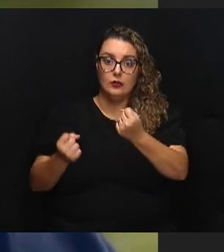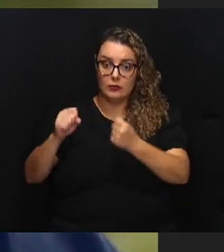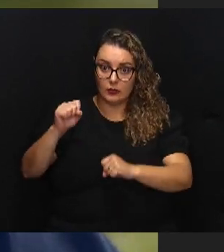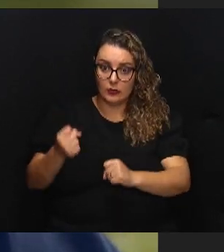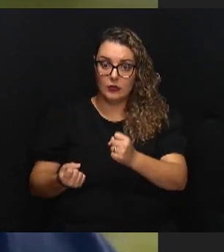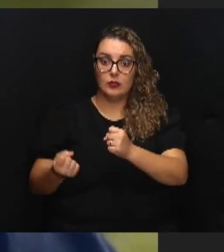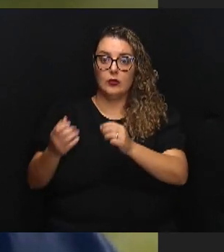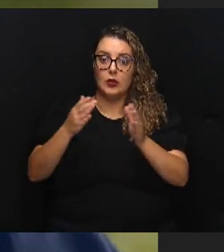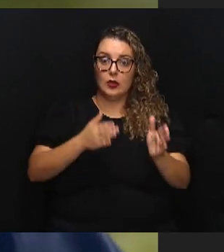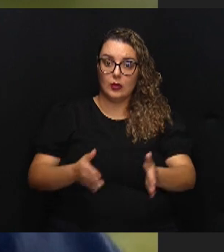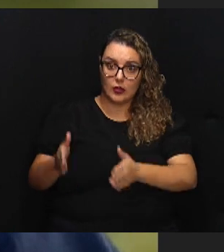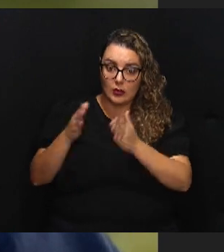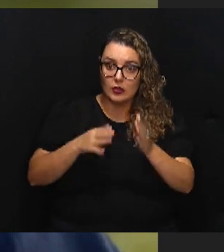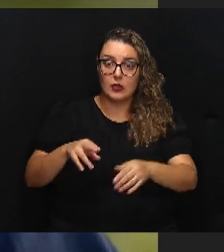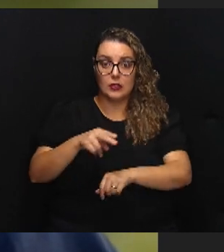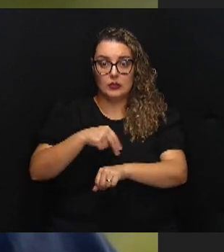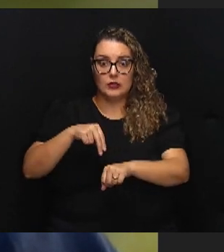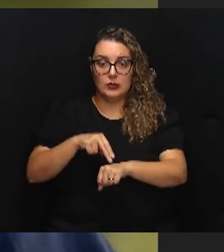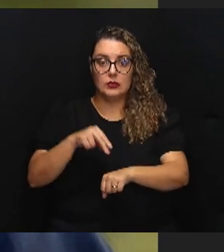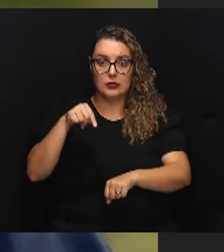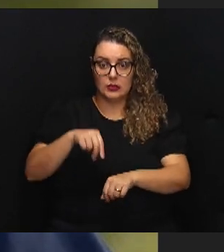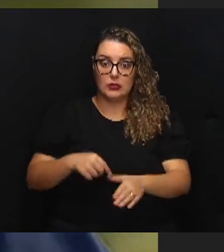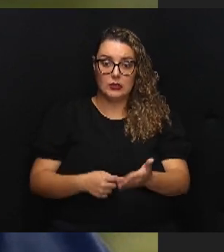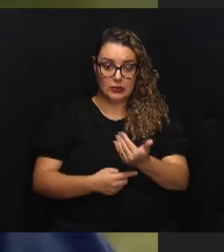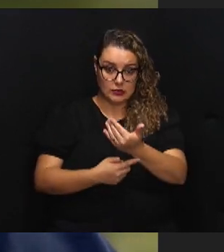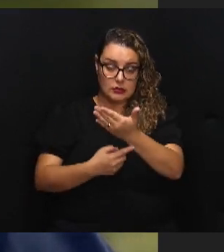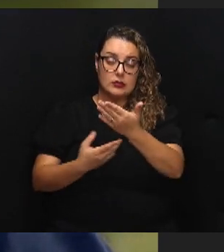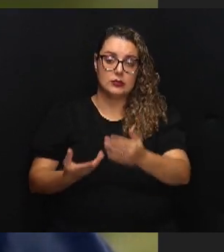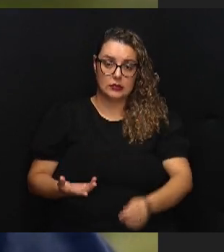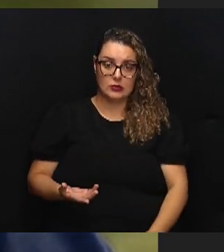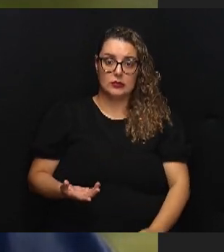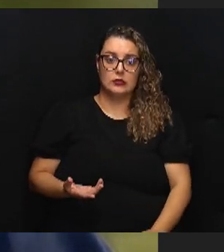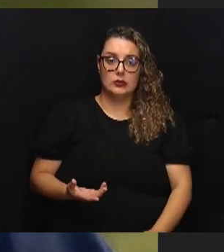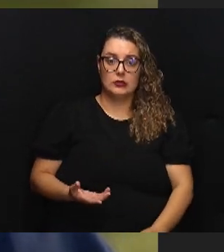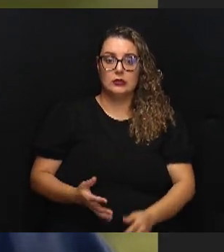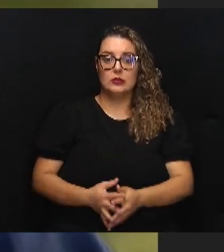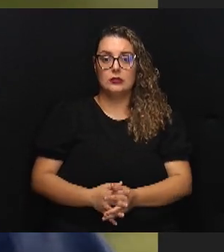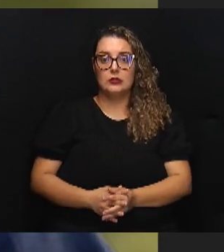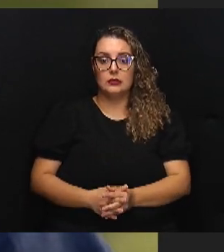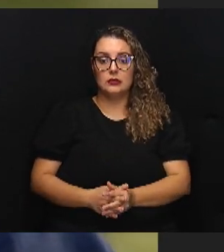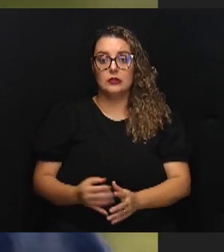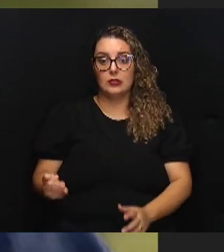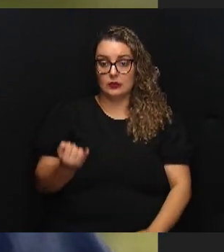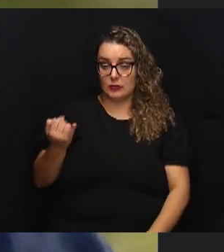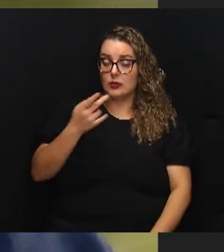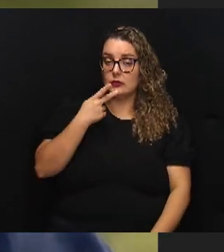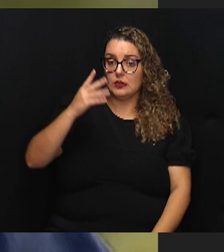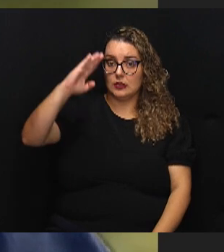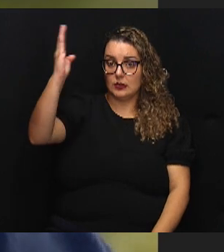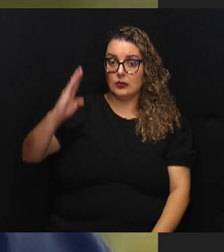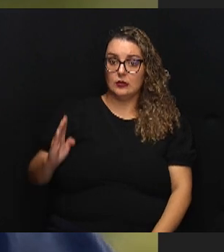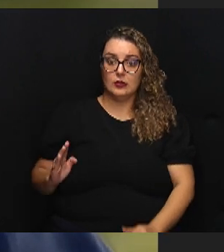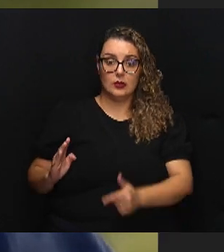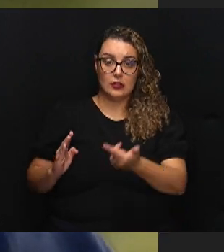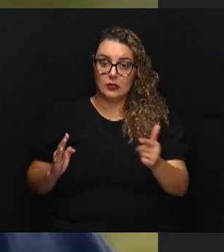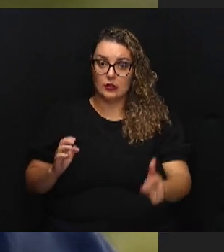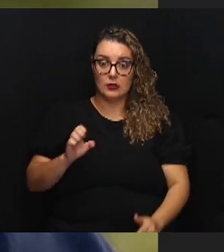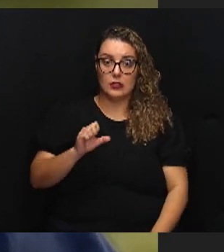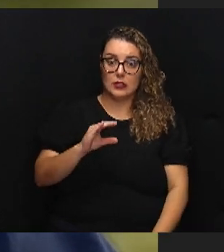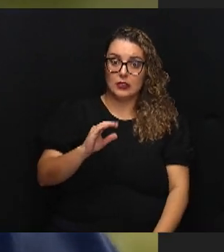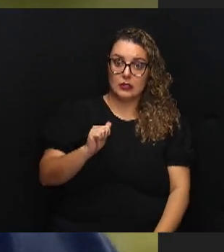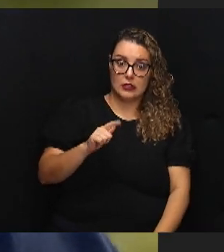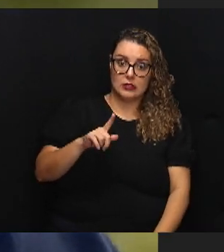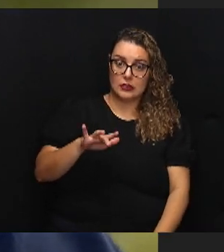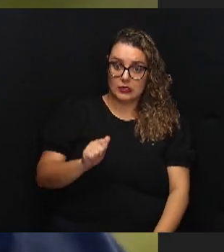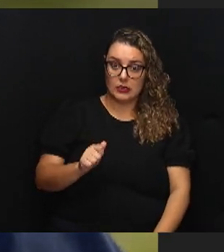a produção nacionalizada dessa tecnologia. Vale ressaltar que o Brasil hoje não tem escala comercial para esse tipo